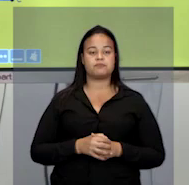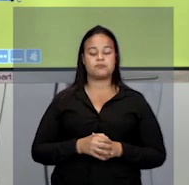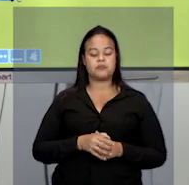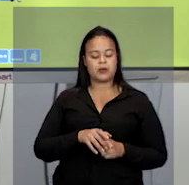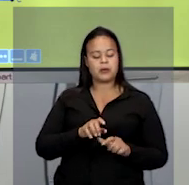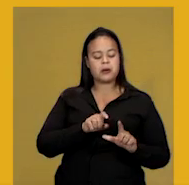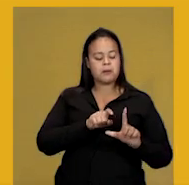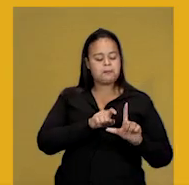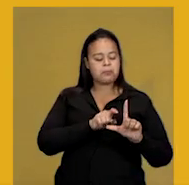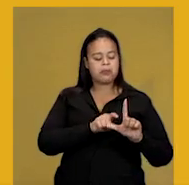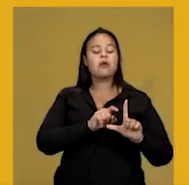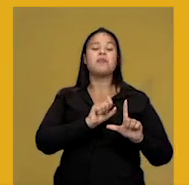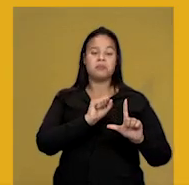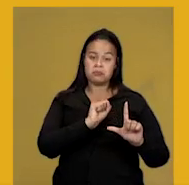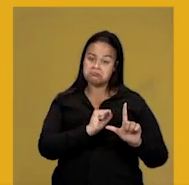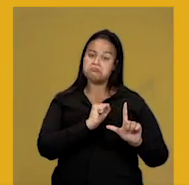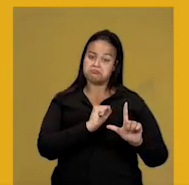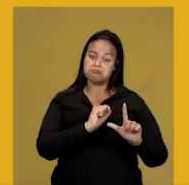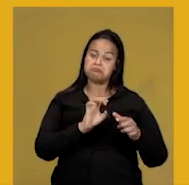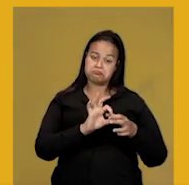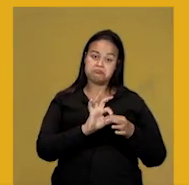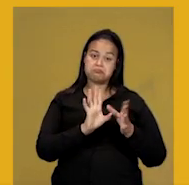Você pode colocar um pontinho também.